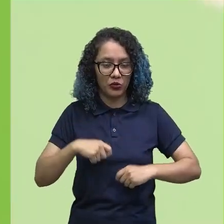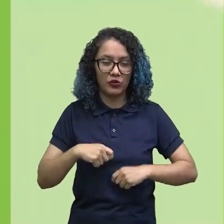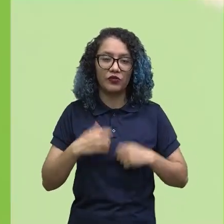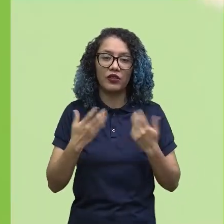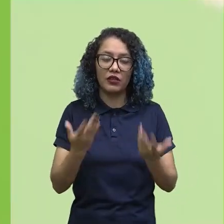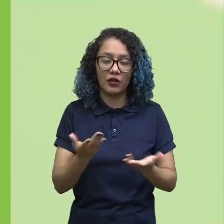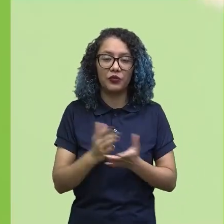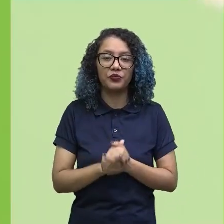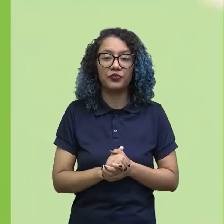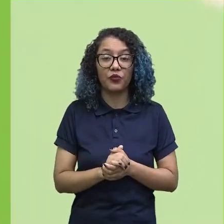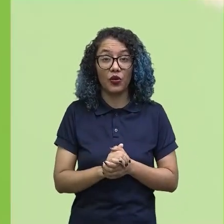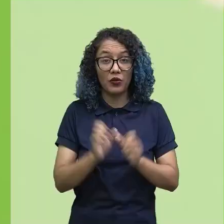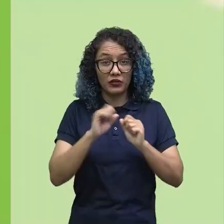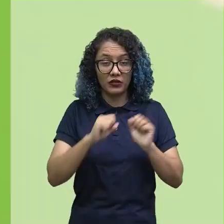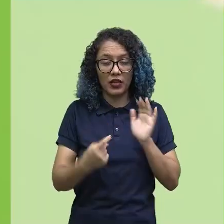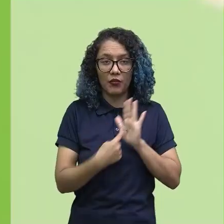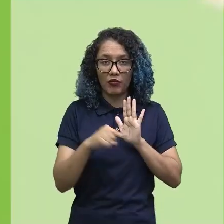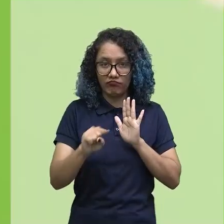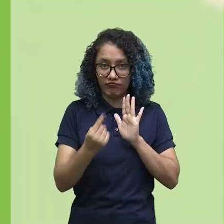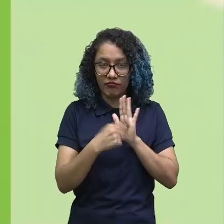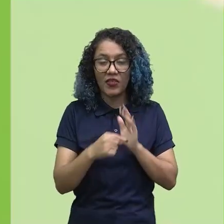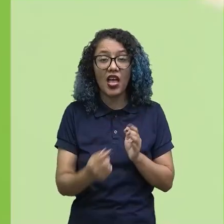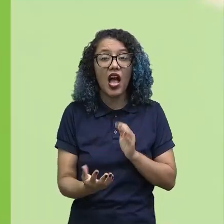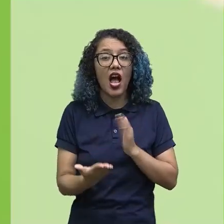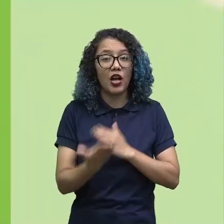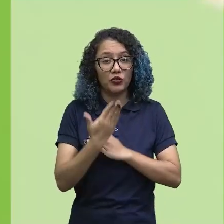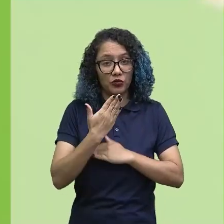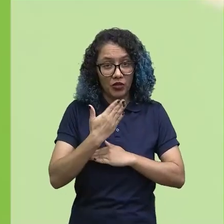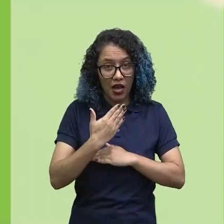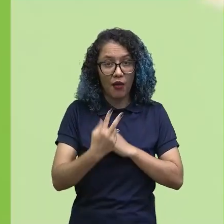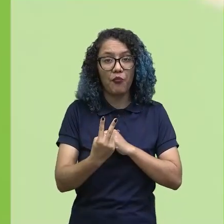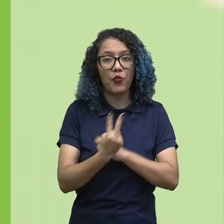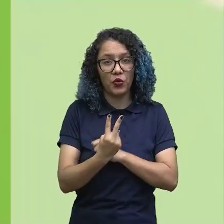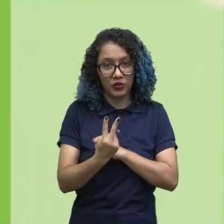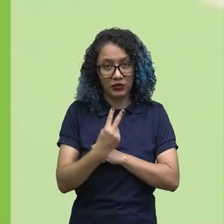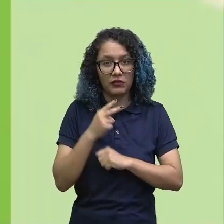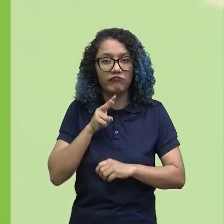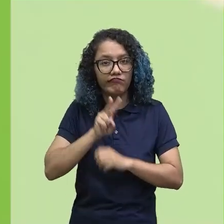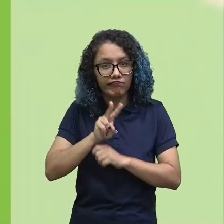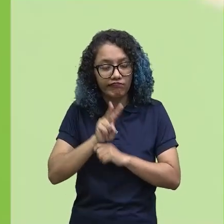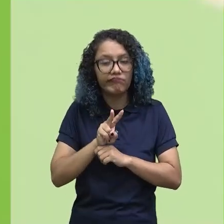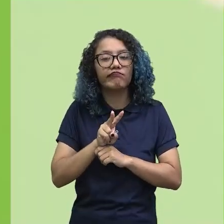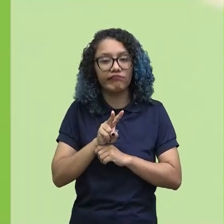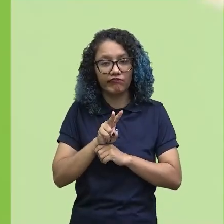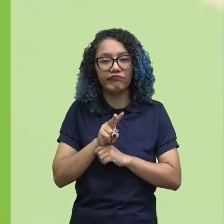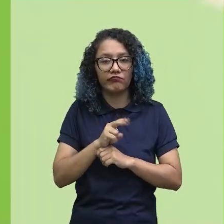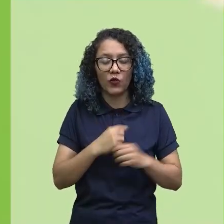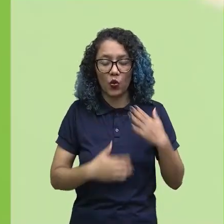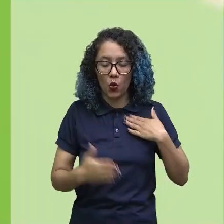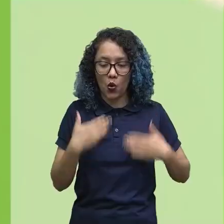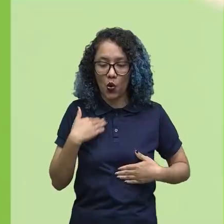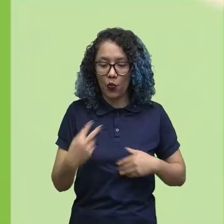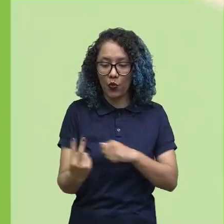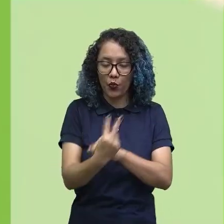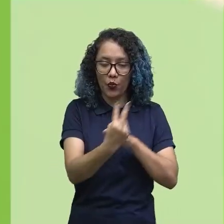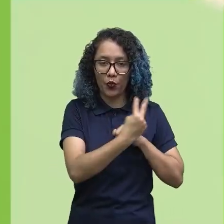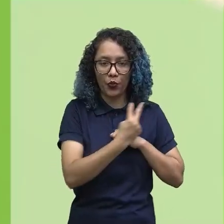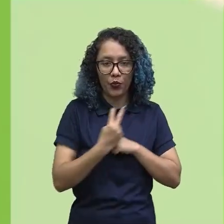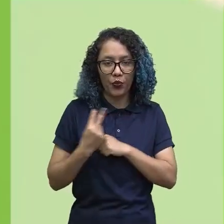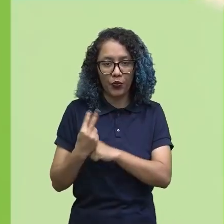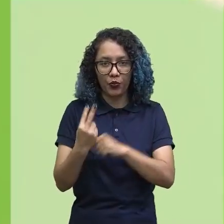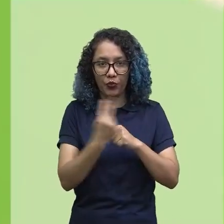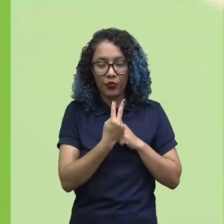imunológico, ele vai ajudar a gente nessa proteção, né? Ele vai proteger o nosso corpo, o nosso organismo contra